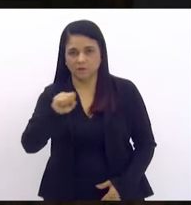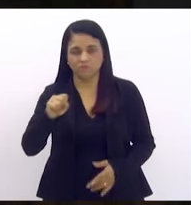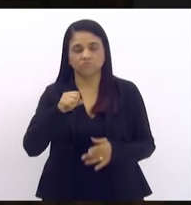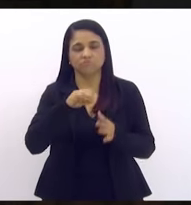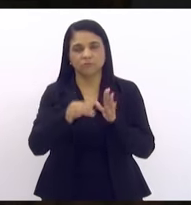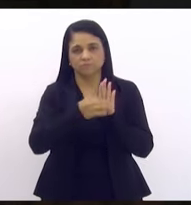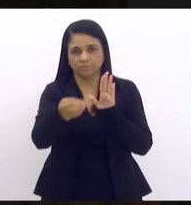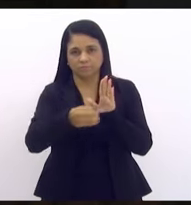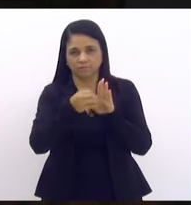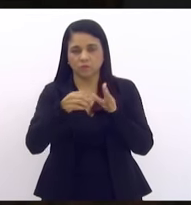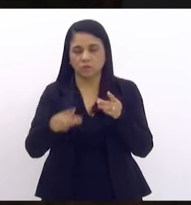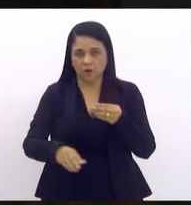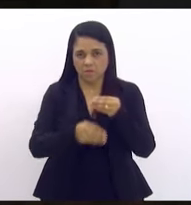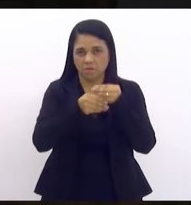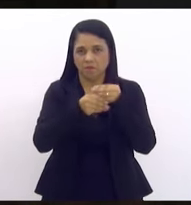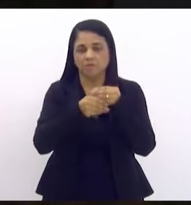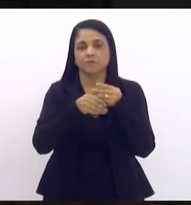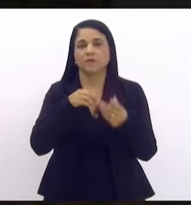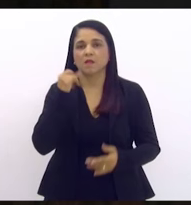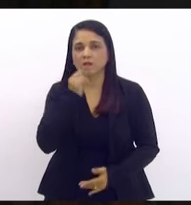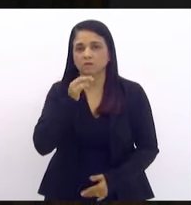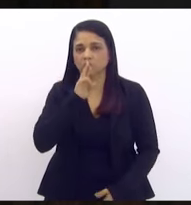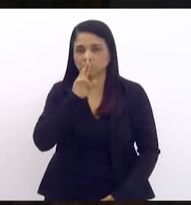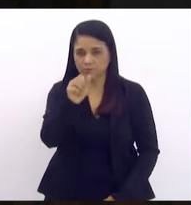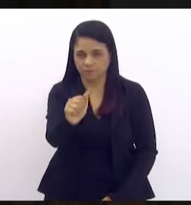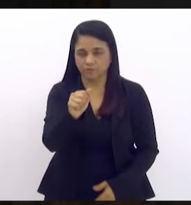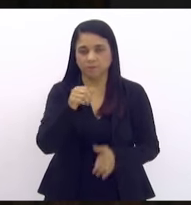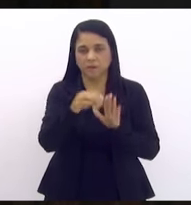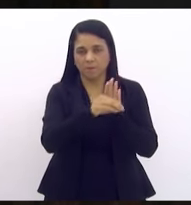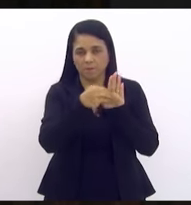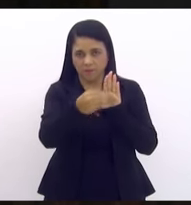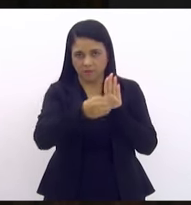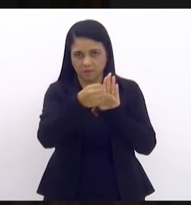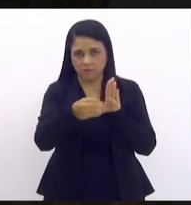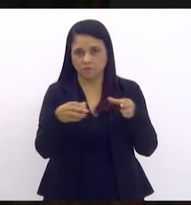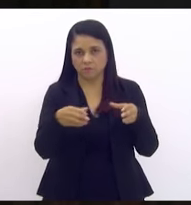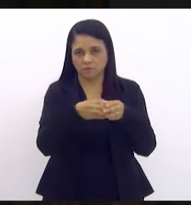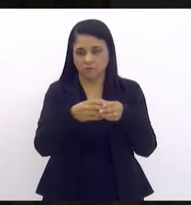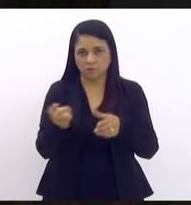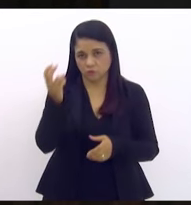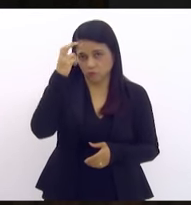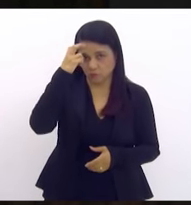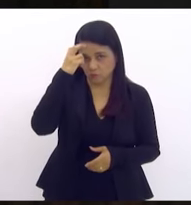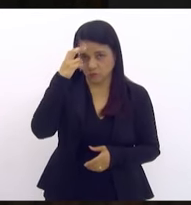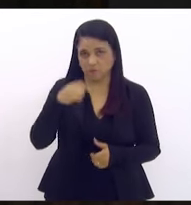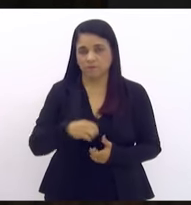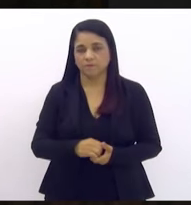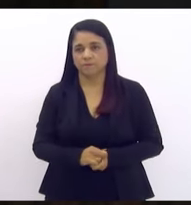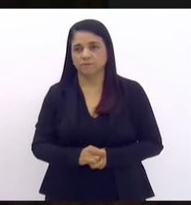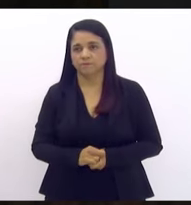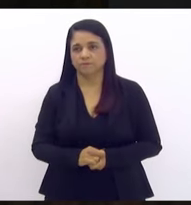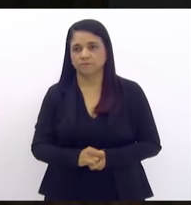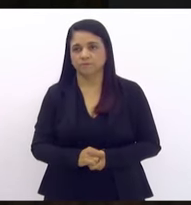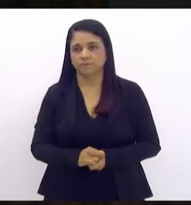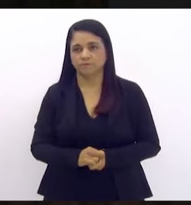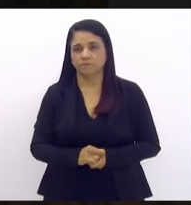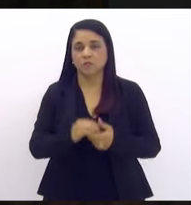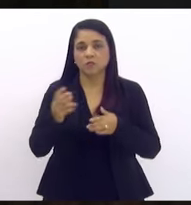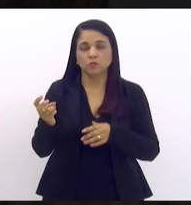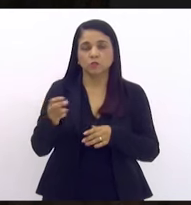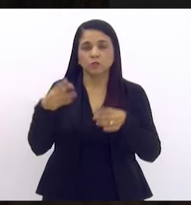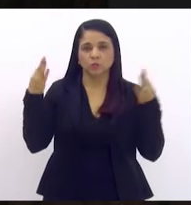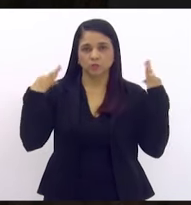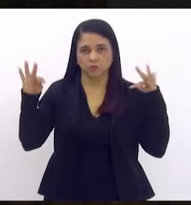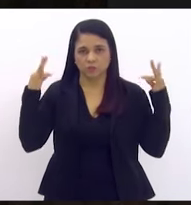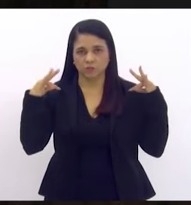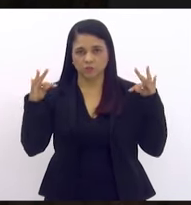relator Deputado Rodrigo Amorim pendendo de pareceres da comissão de Cultura turismo de turismo